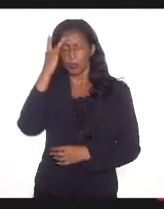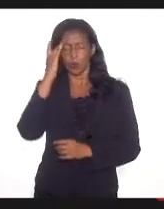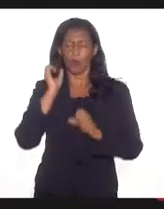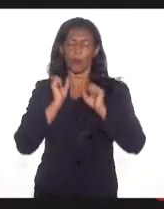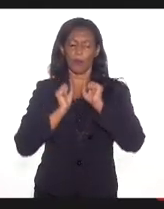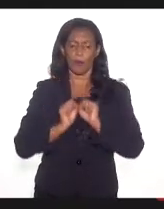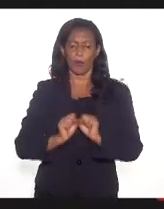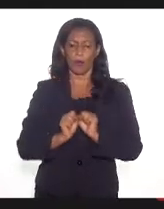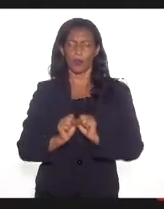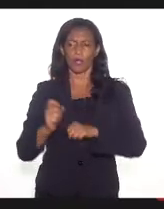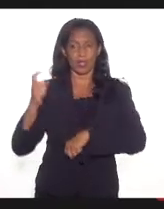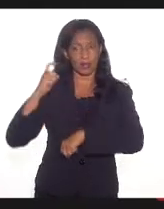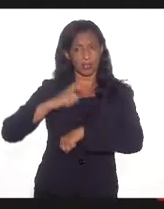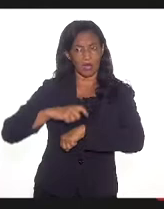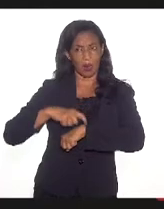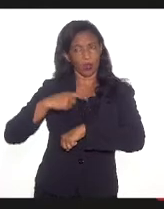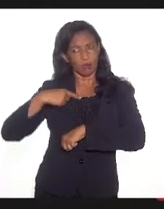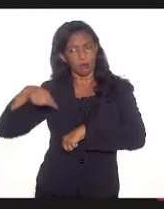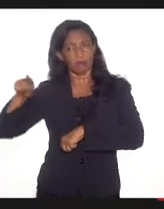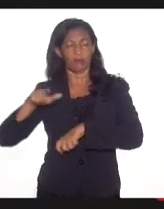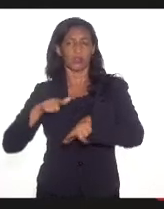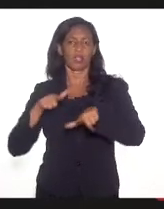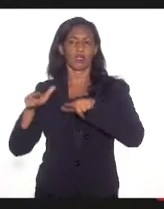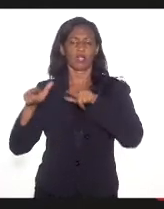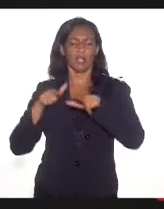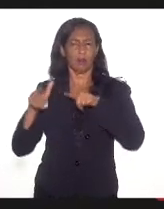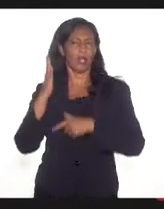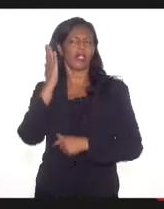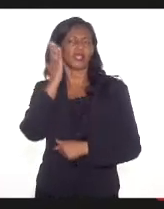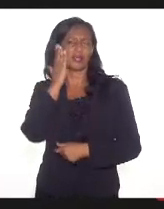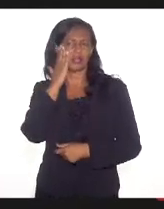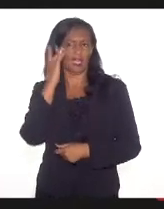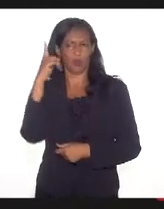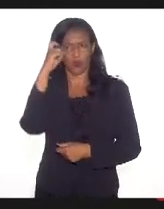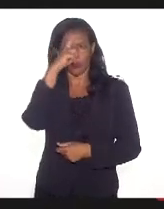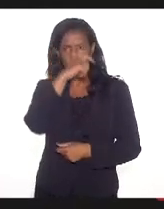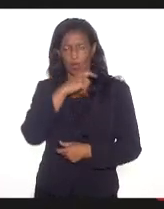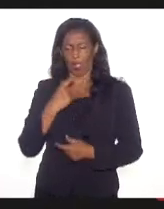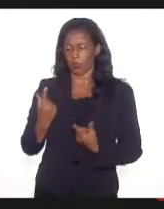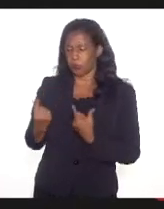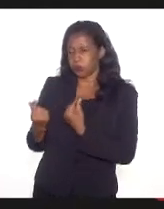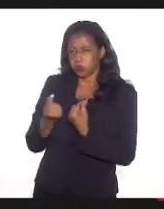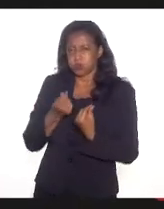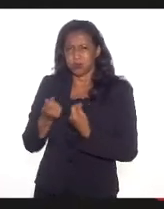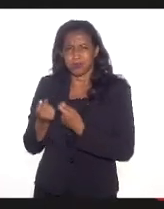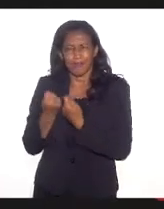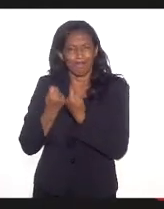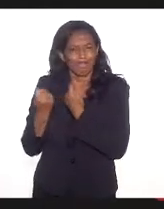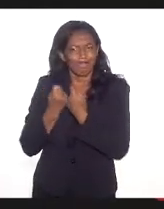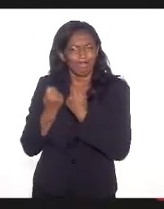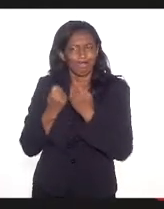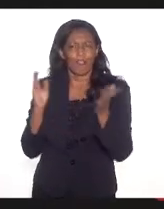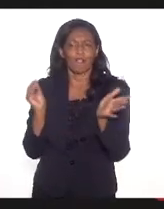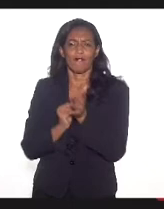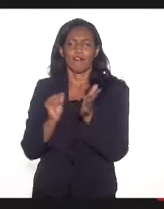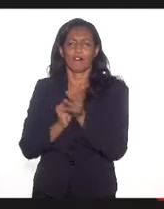possa, na hora de ir trabalhar, a gente sabe de toda a dificuldade financeira do momento, do desemprego.